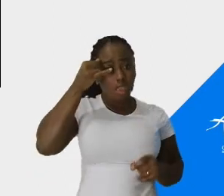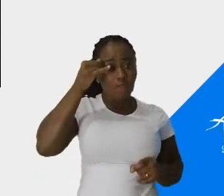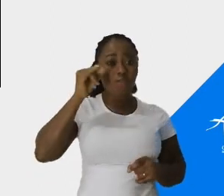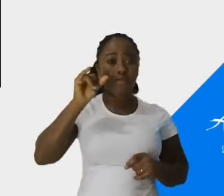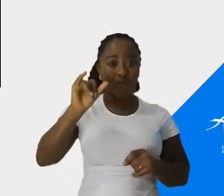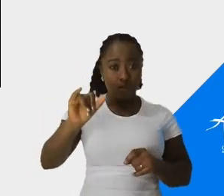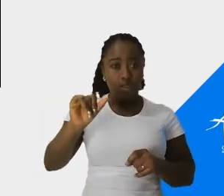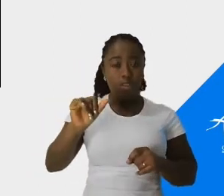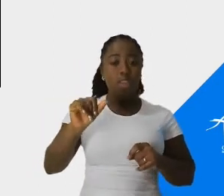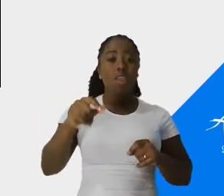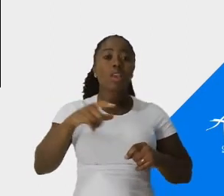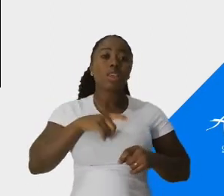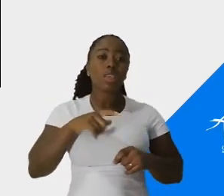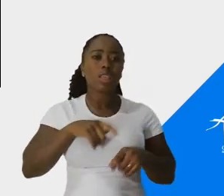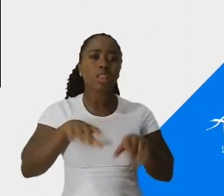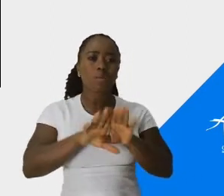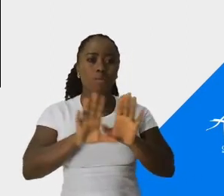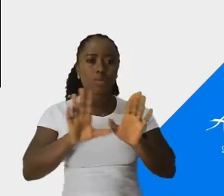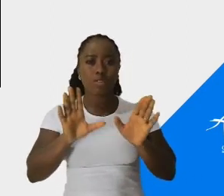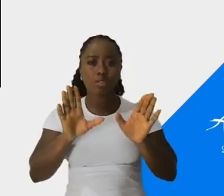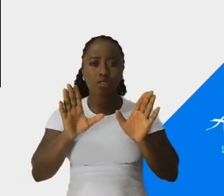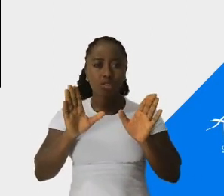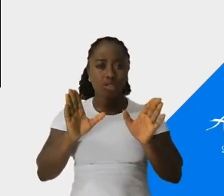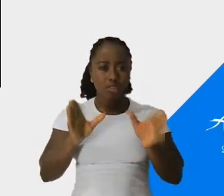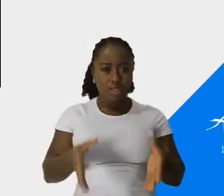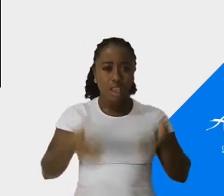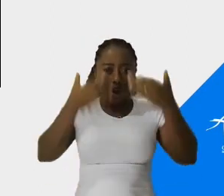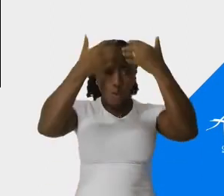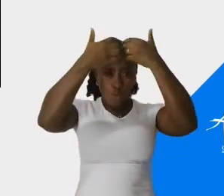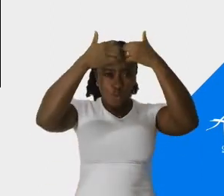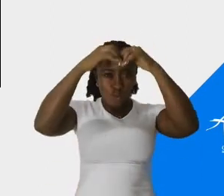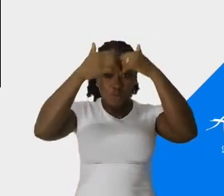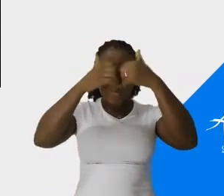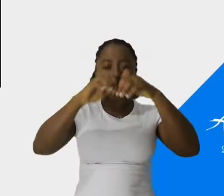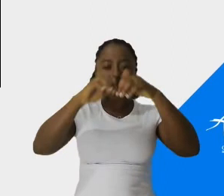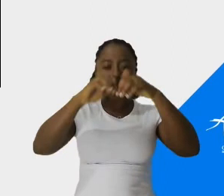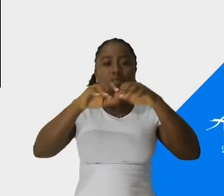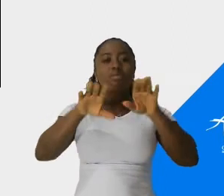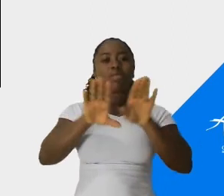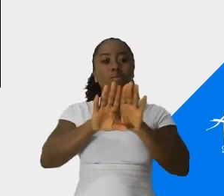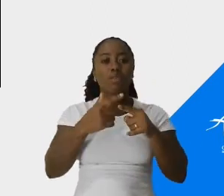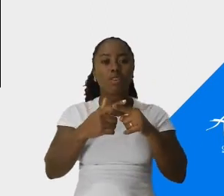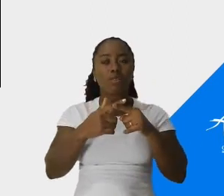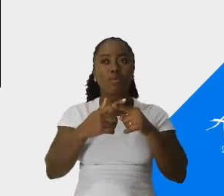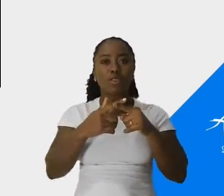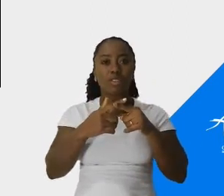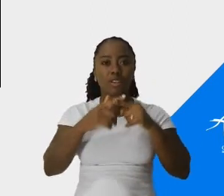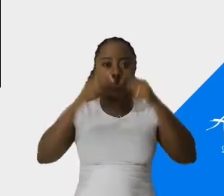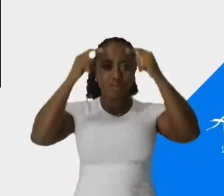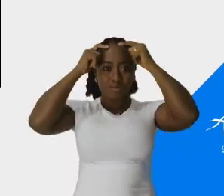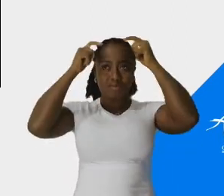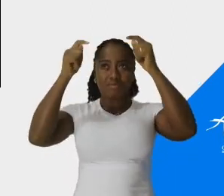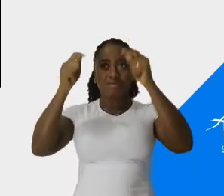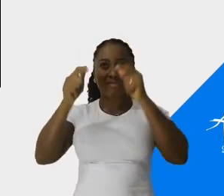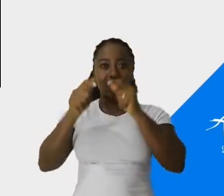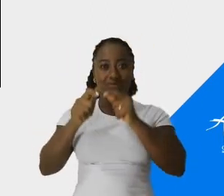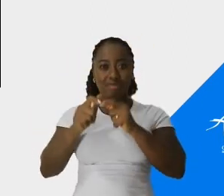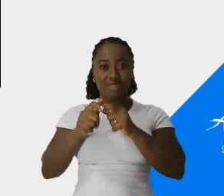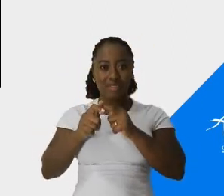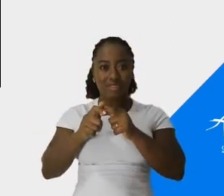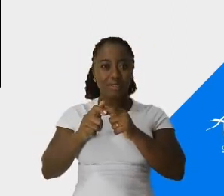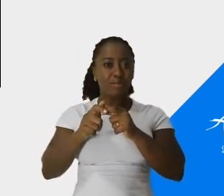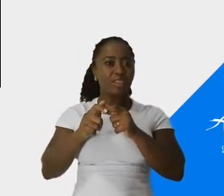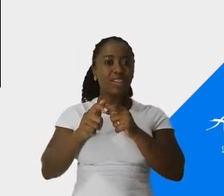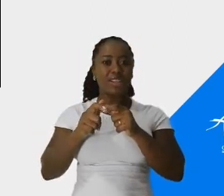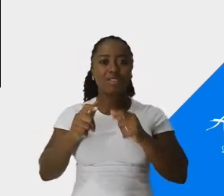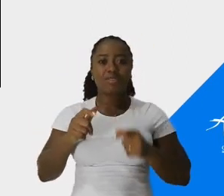compressão craniana que ele acaba sofrendo em função da hidrocefalia. Tá? Porque o que acontece? Quando você tem